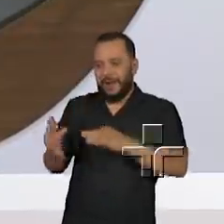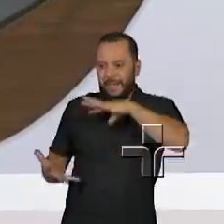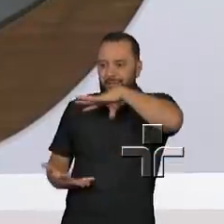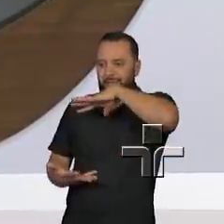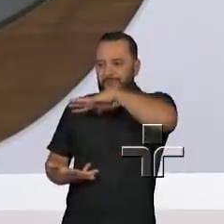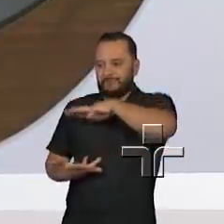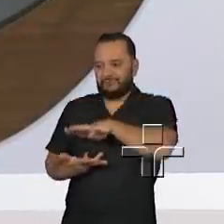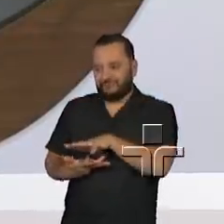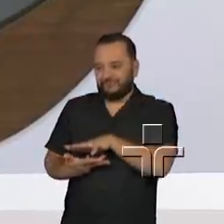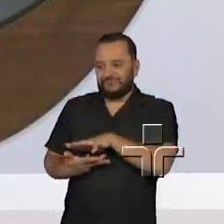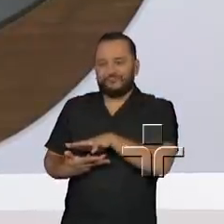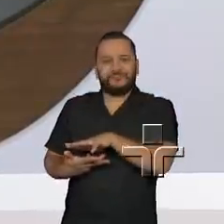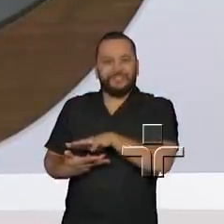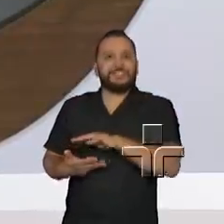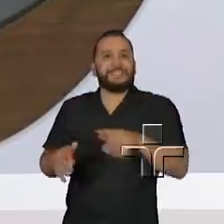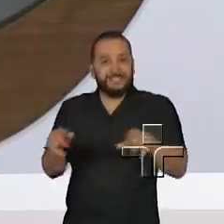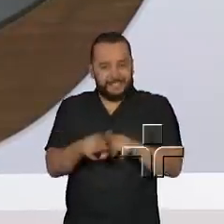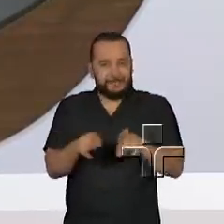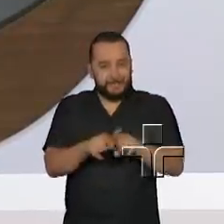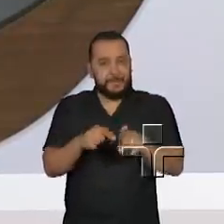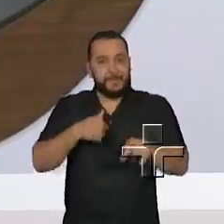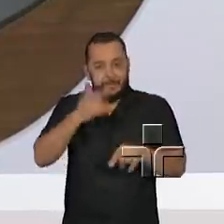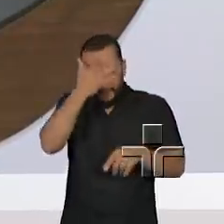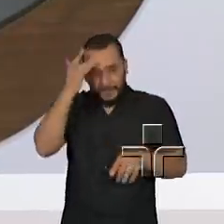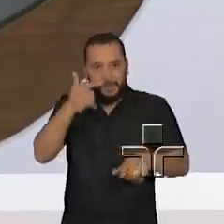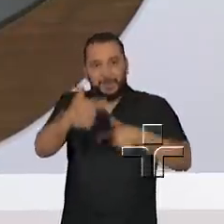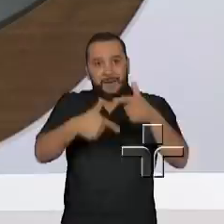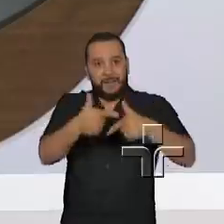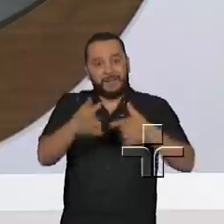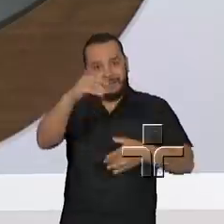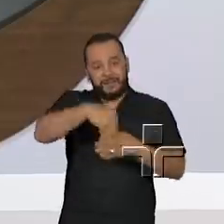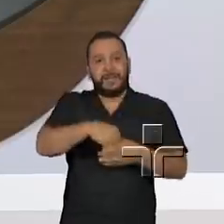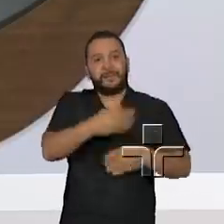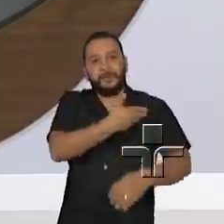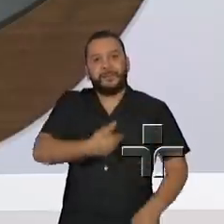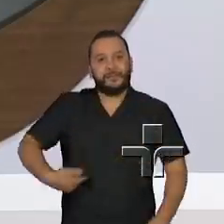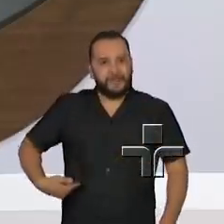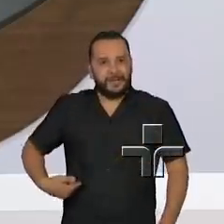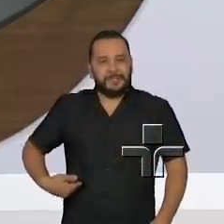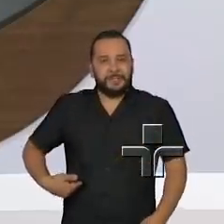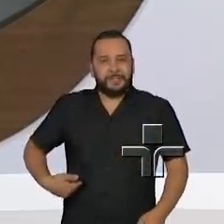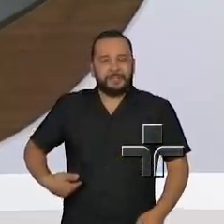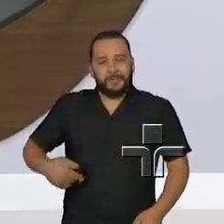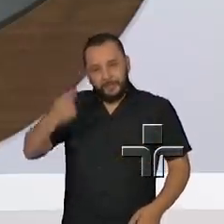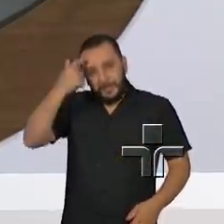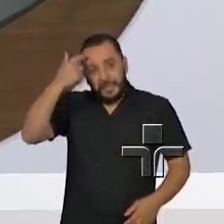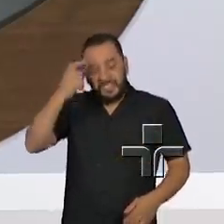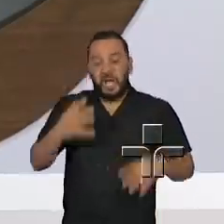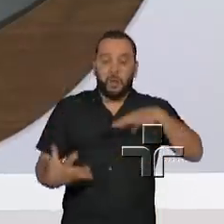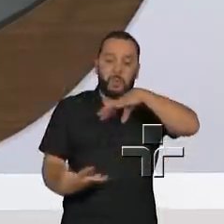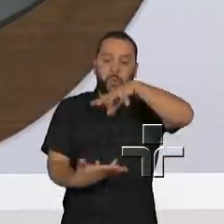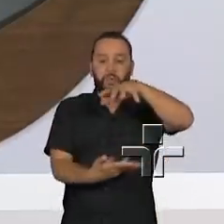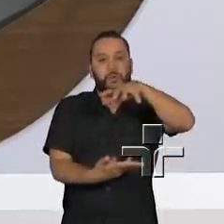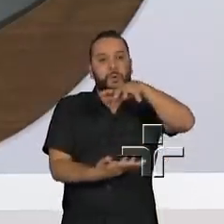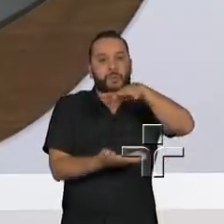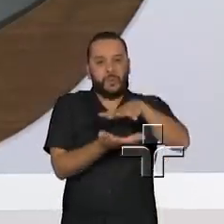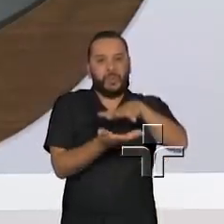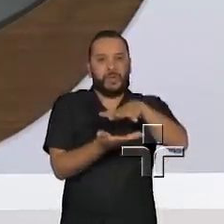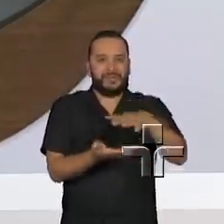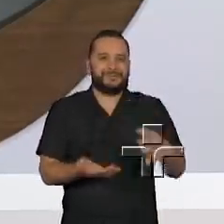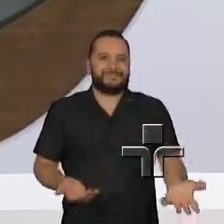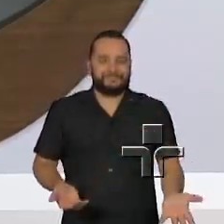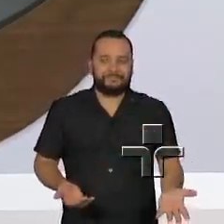algumas pessoas, inclusive pessoas que atuam no governo, têm dúvidas aí sobre o formato